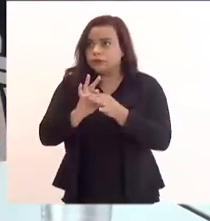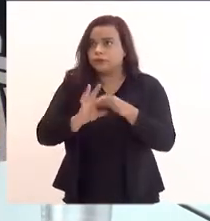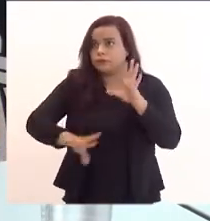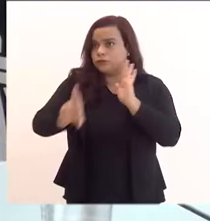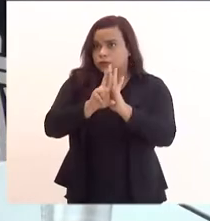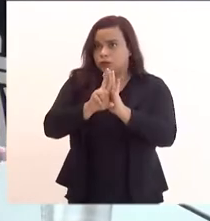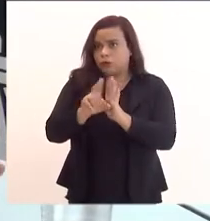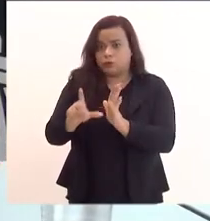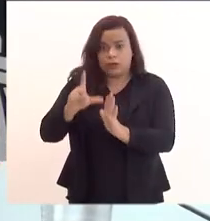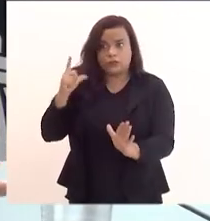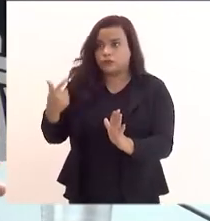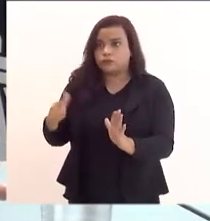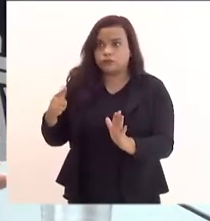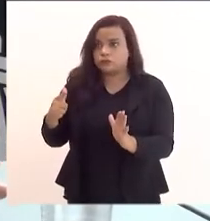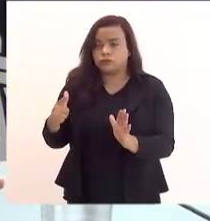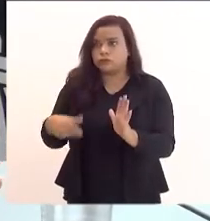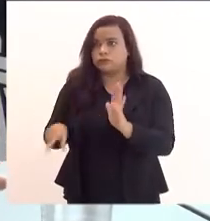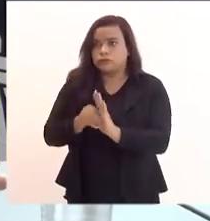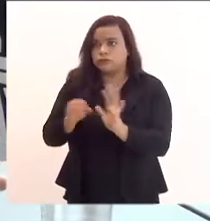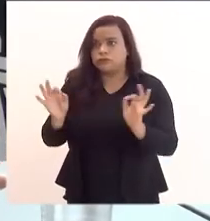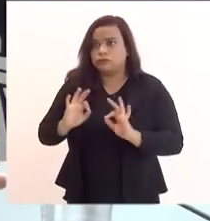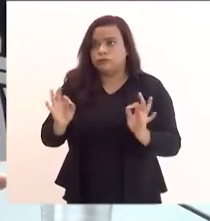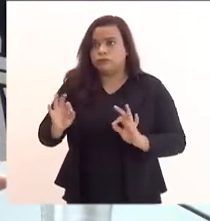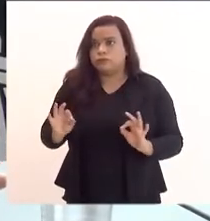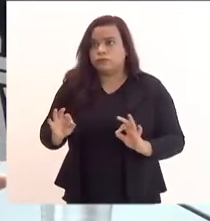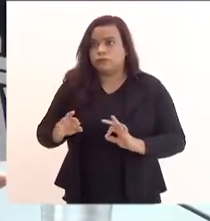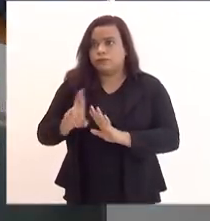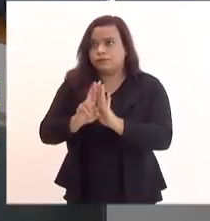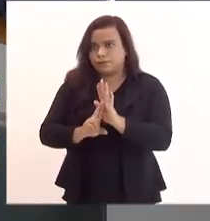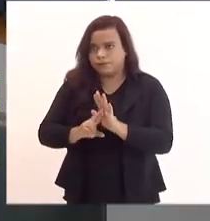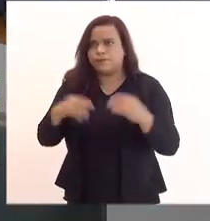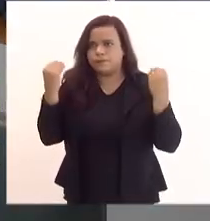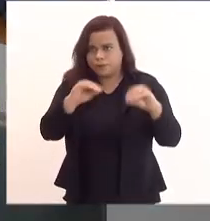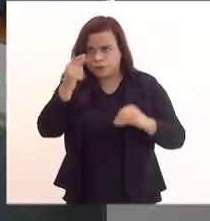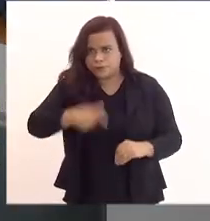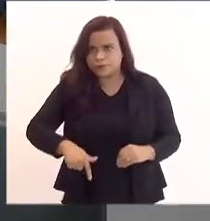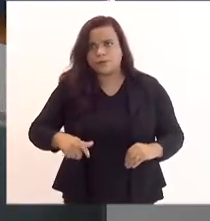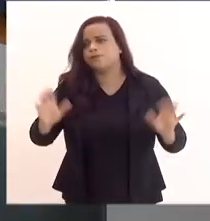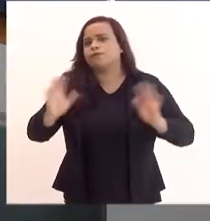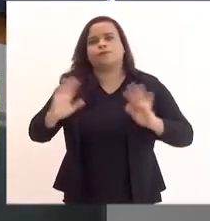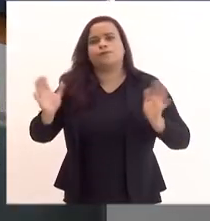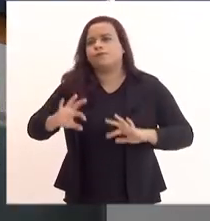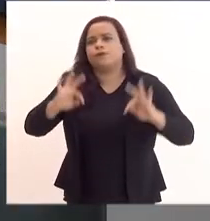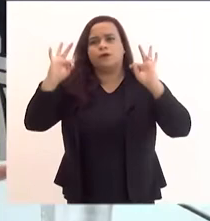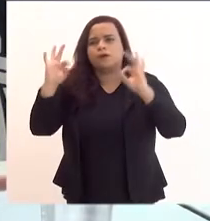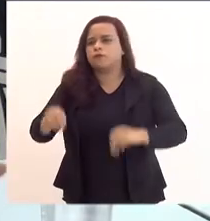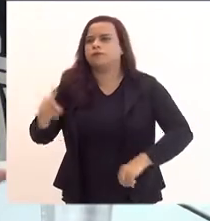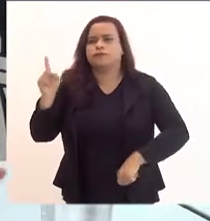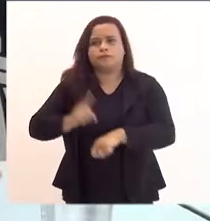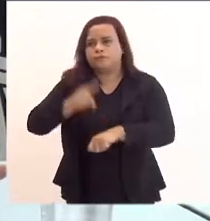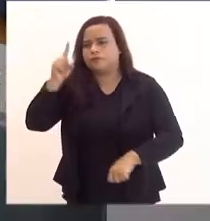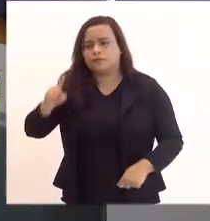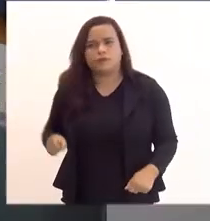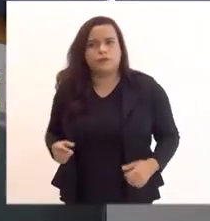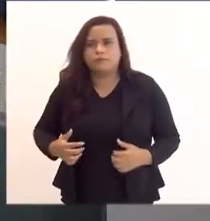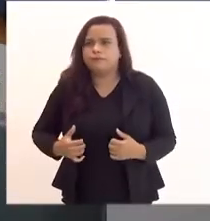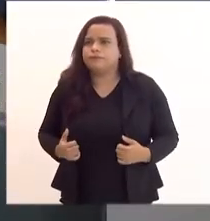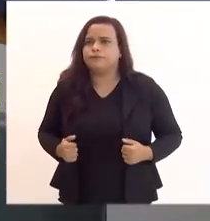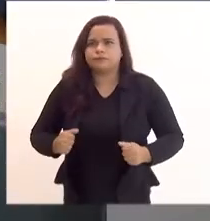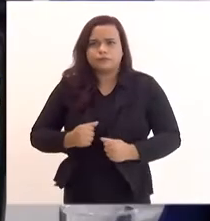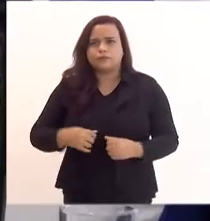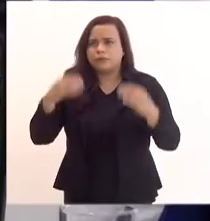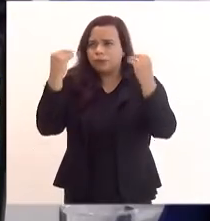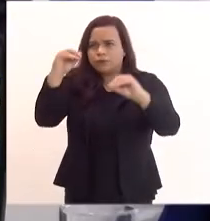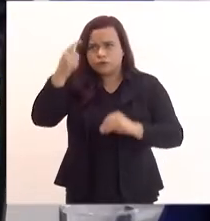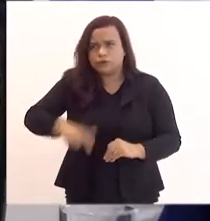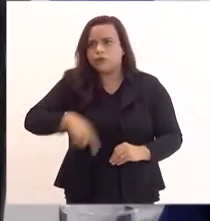do relatório da CPI. Bom, ele foi republicado, Paulo? Não lembro. Não foi tudo no ato. Foi um ato. Não teve republicação de